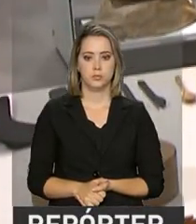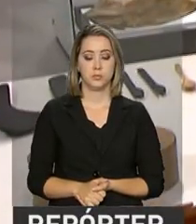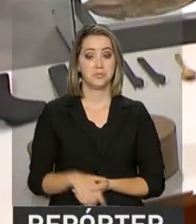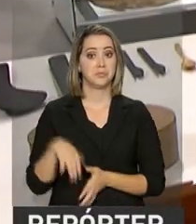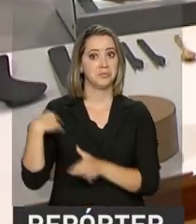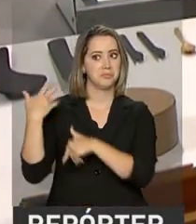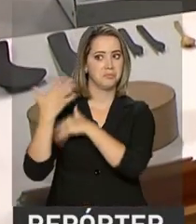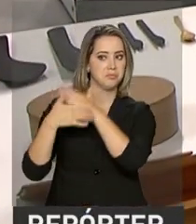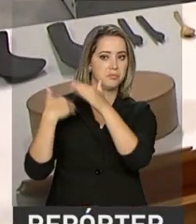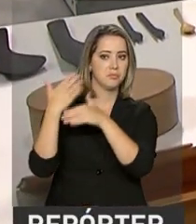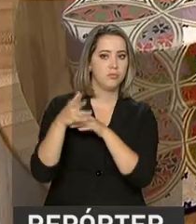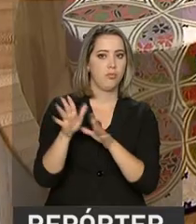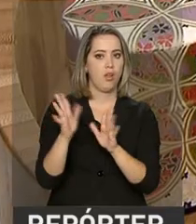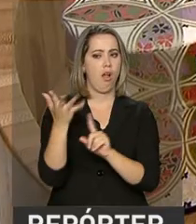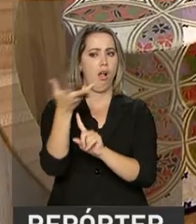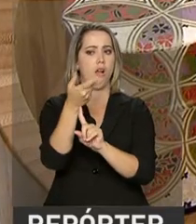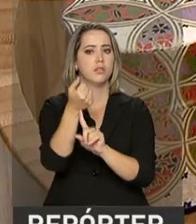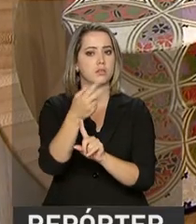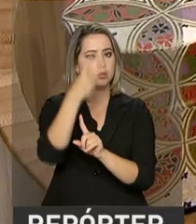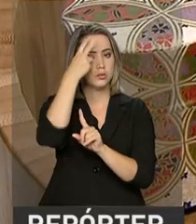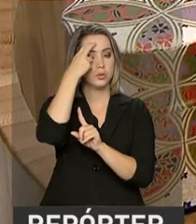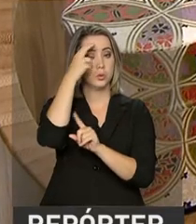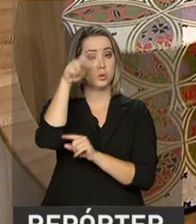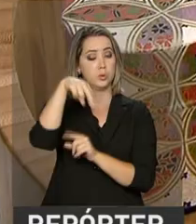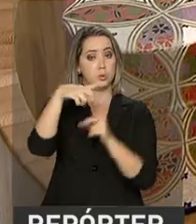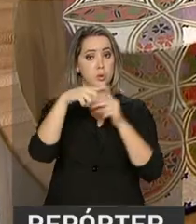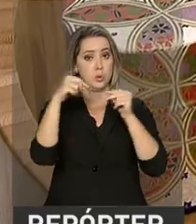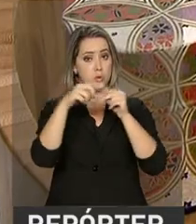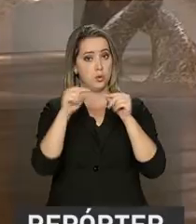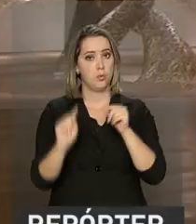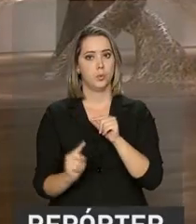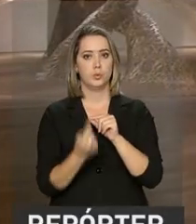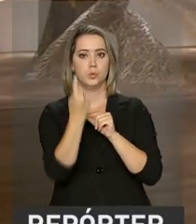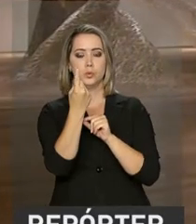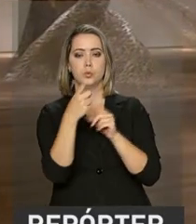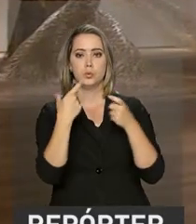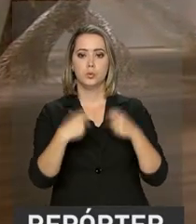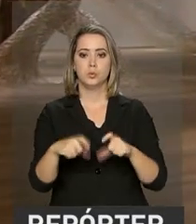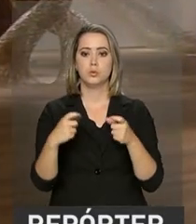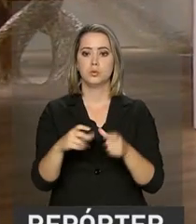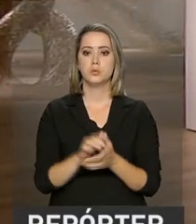tradição arte e cultura japonesas Reunidas em um só